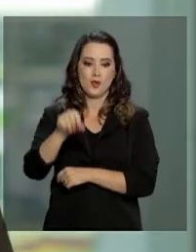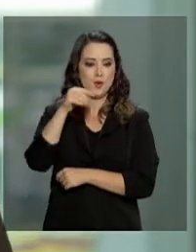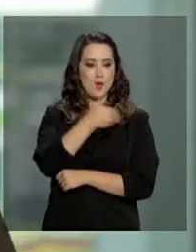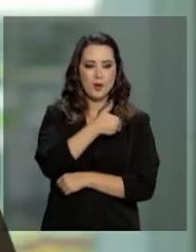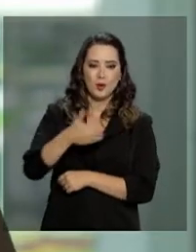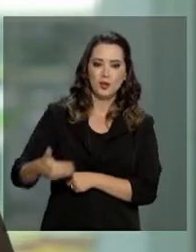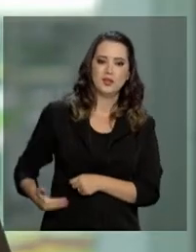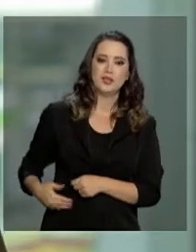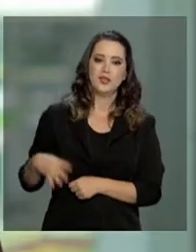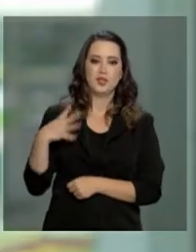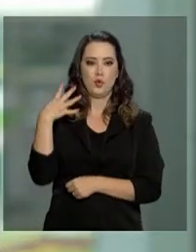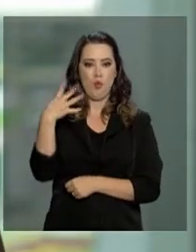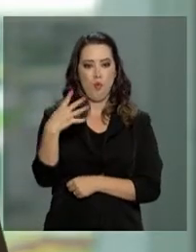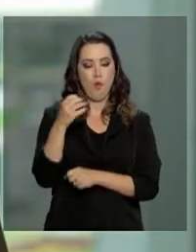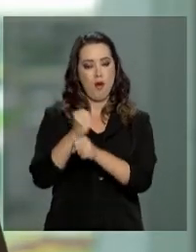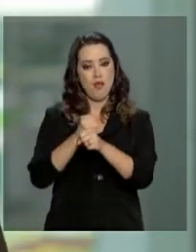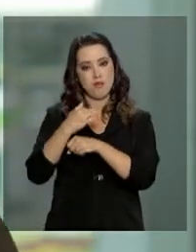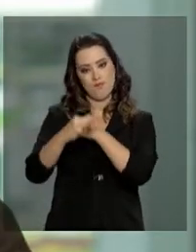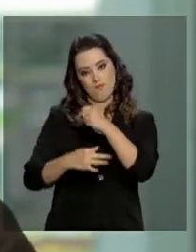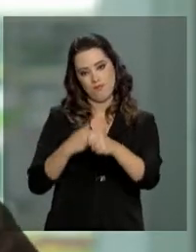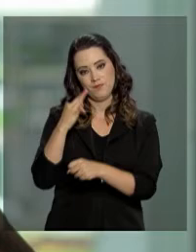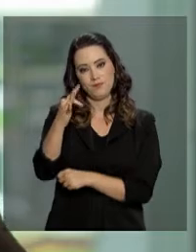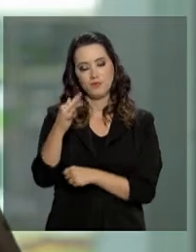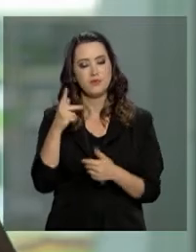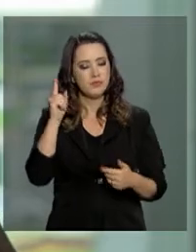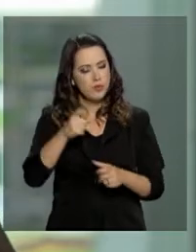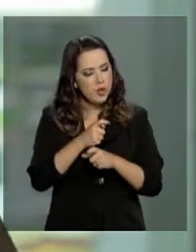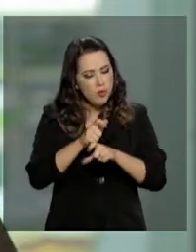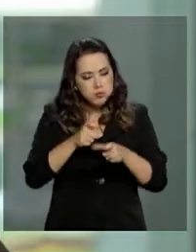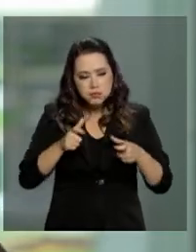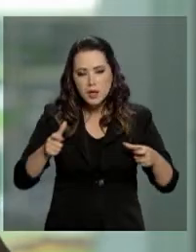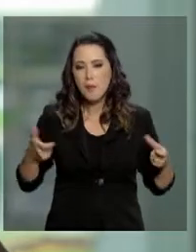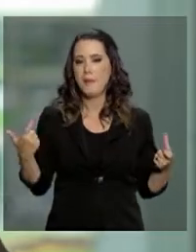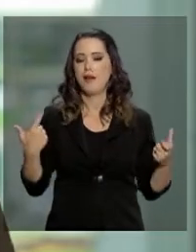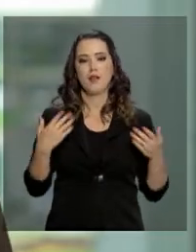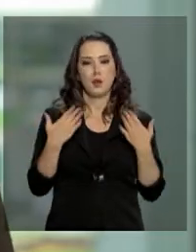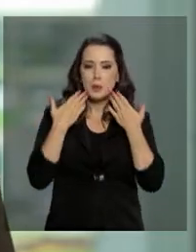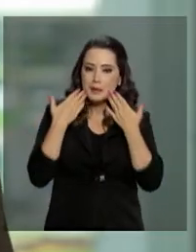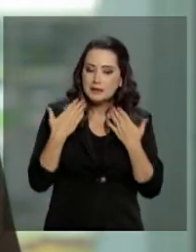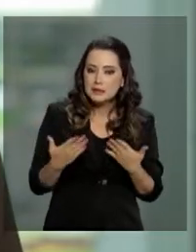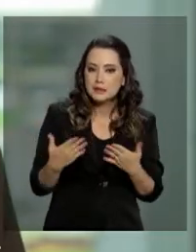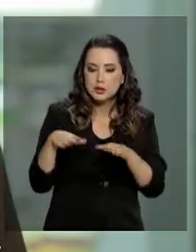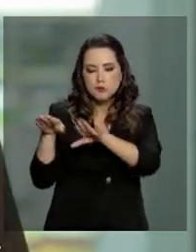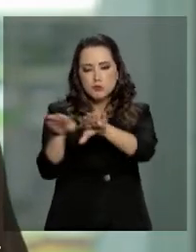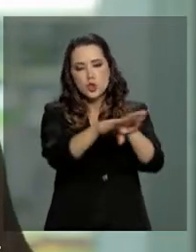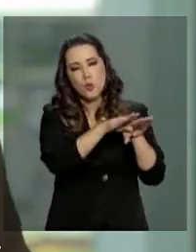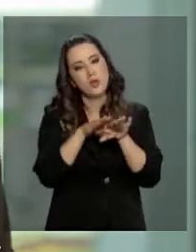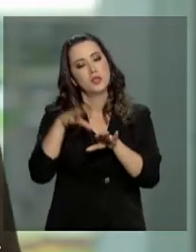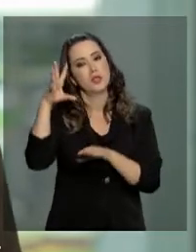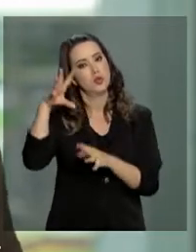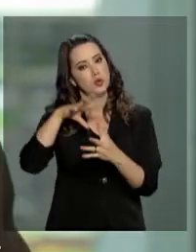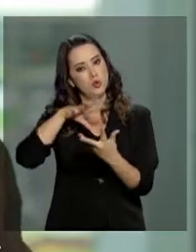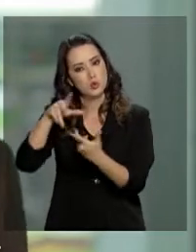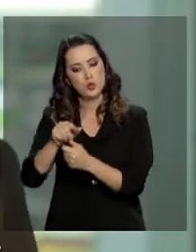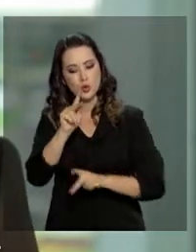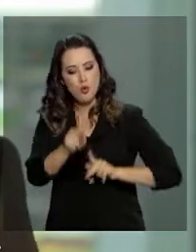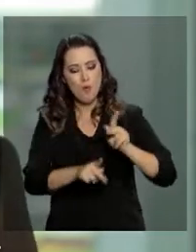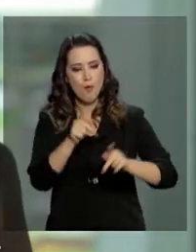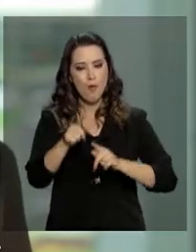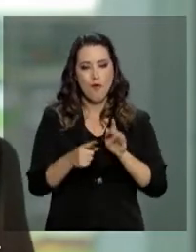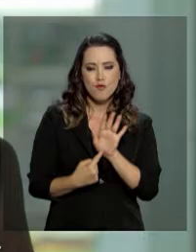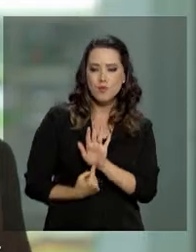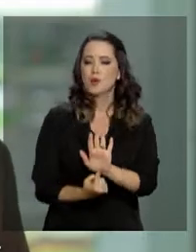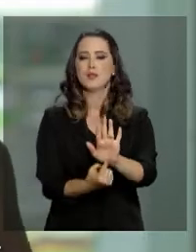governantes para os próximos 4 anos. É uma das maiores manifestações democráticas do mundo, com o povo